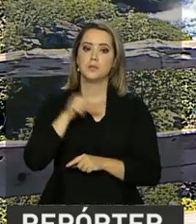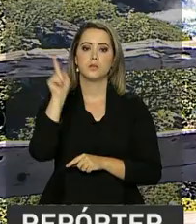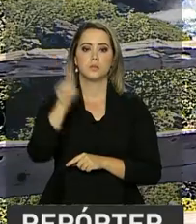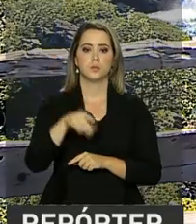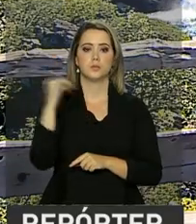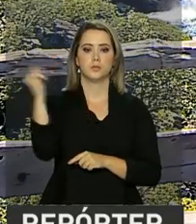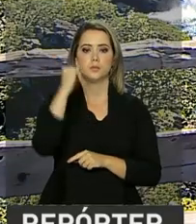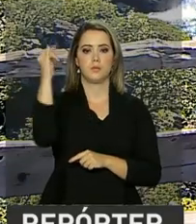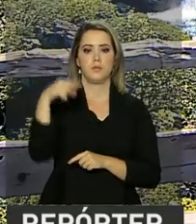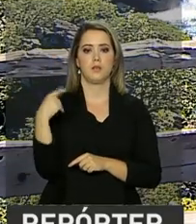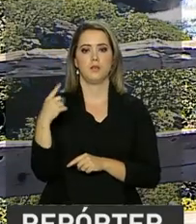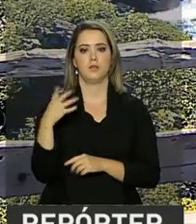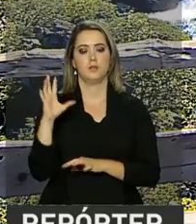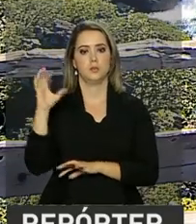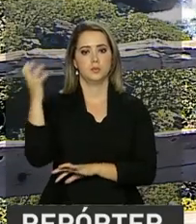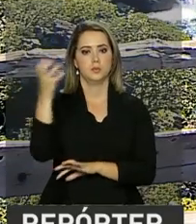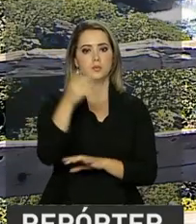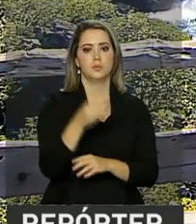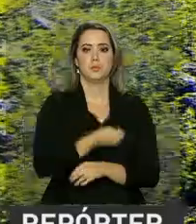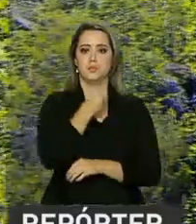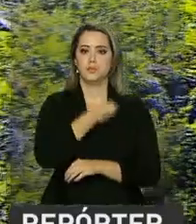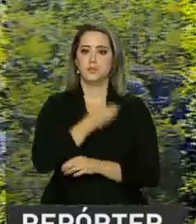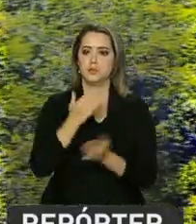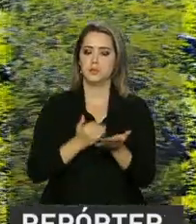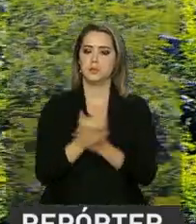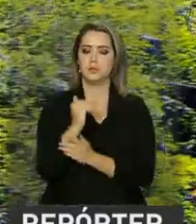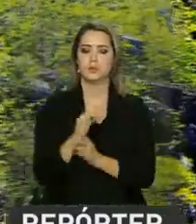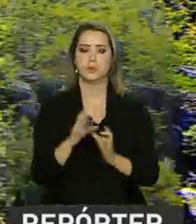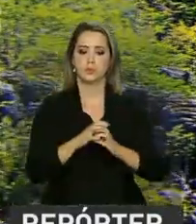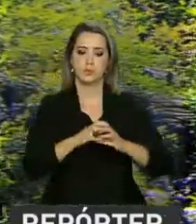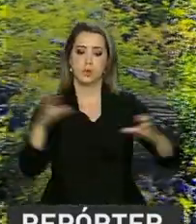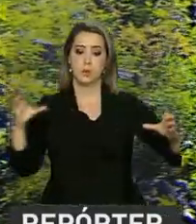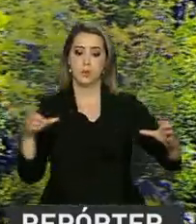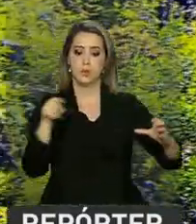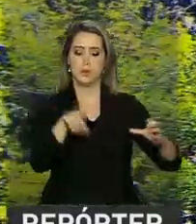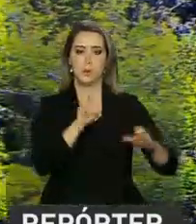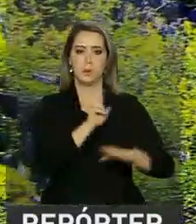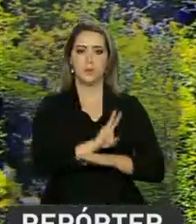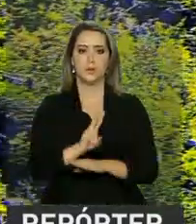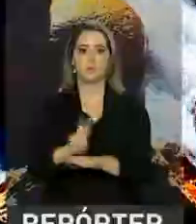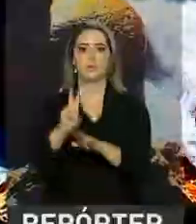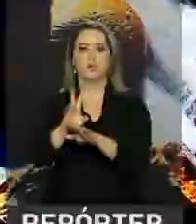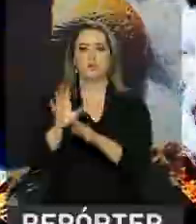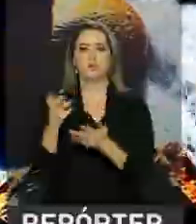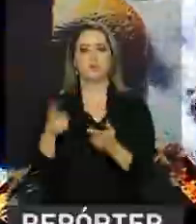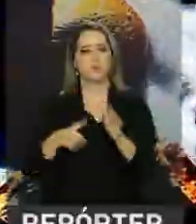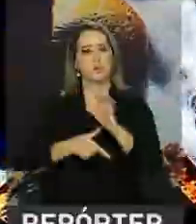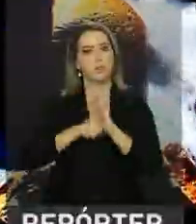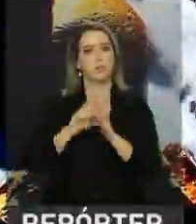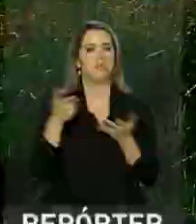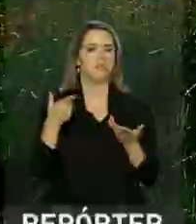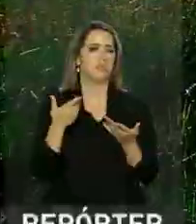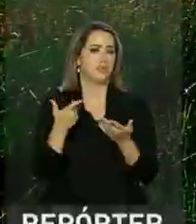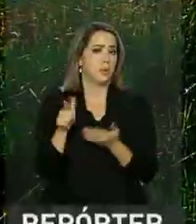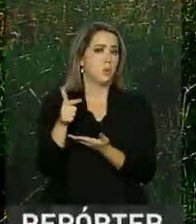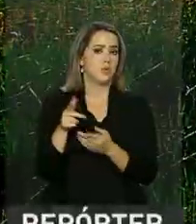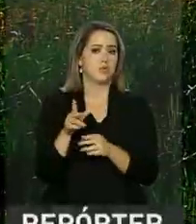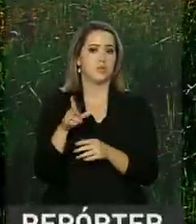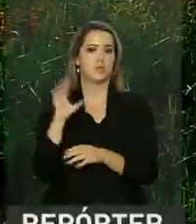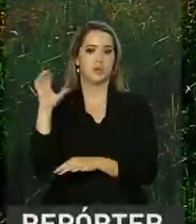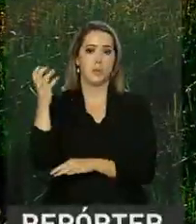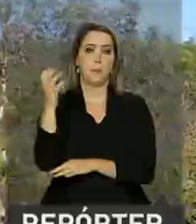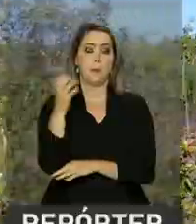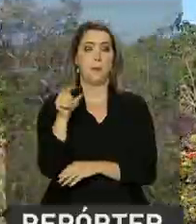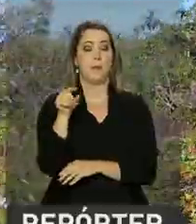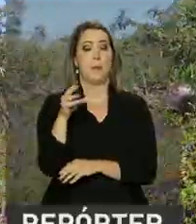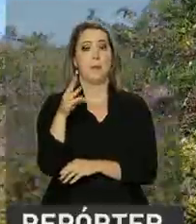grande importância para a manutenção da vida. Com ampliação, o parque passa a proteger ecossistemas que não estavam protegidos, como as matas